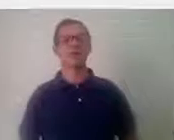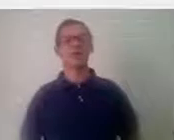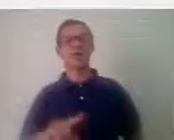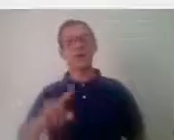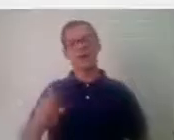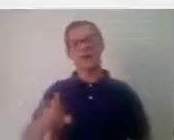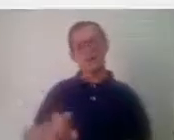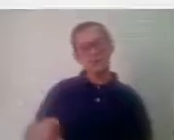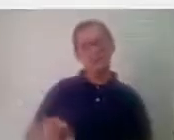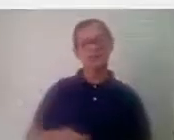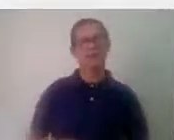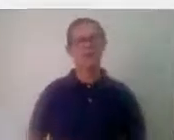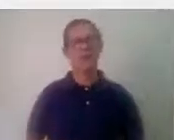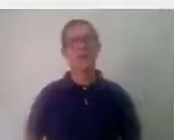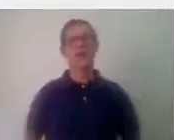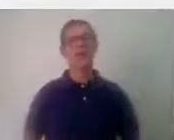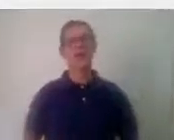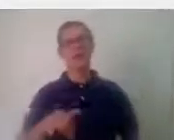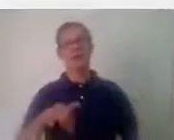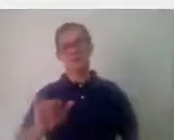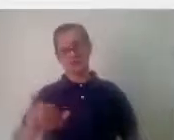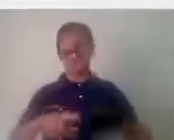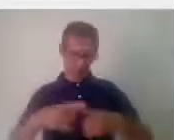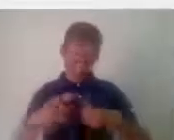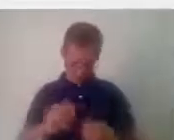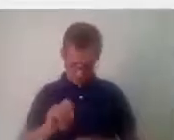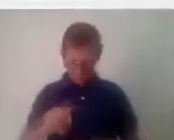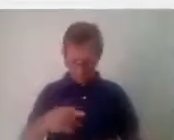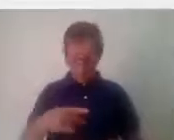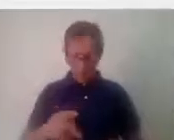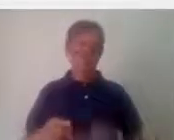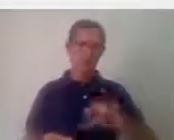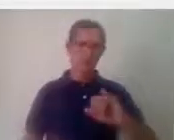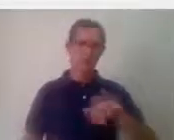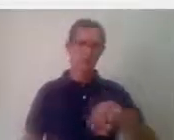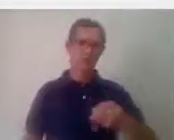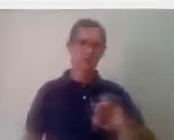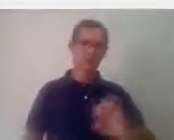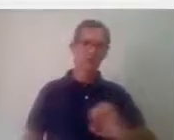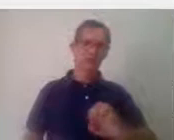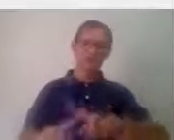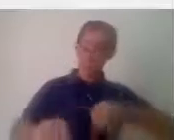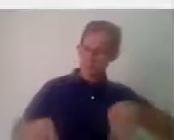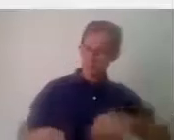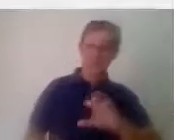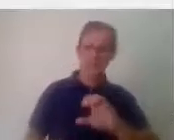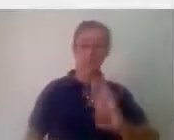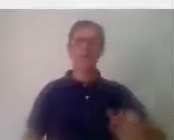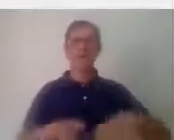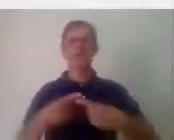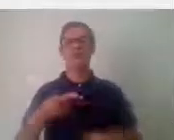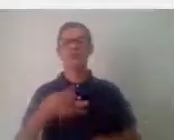integral em relação a y, onde o seu limite de variação é de C a D. Você calcula de